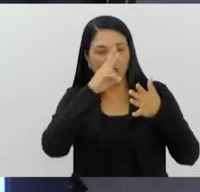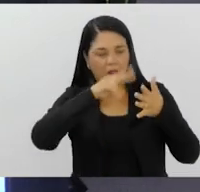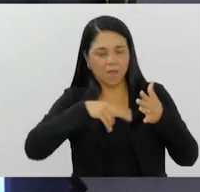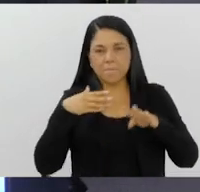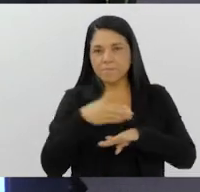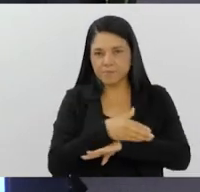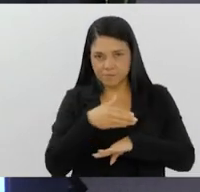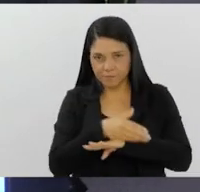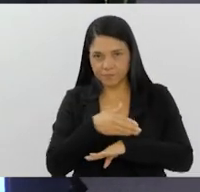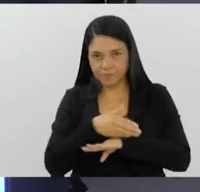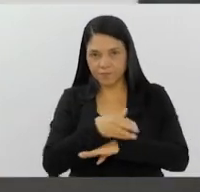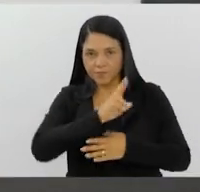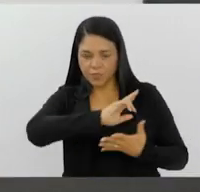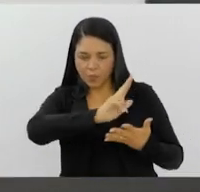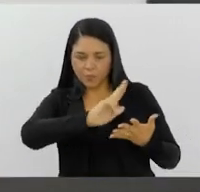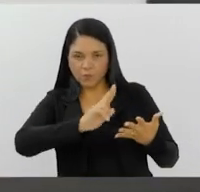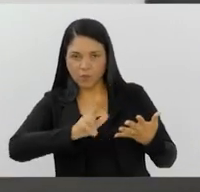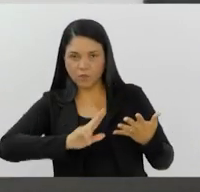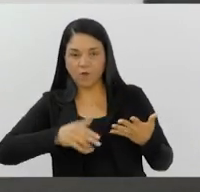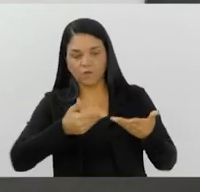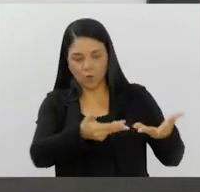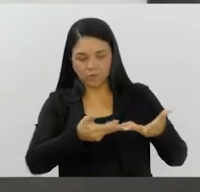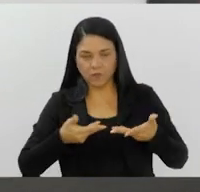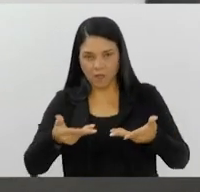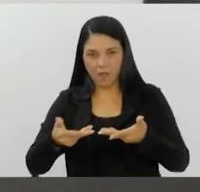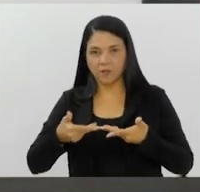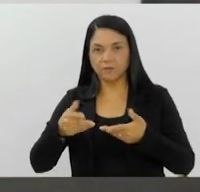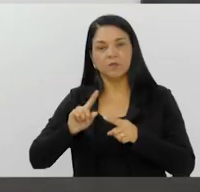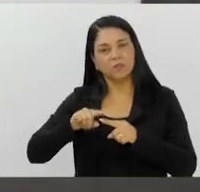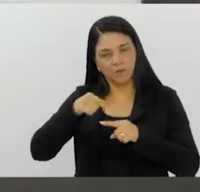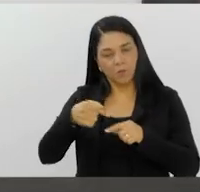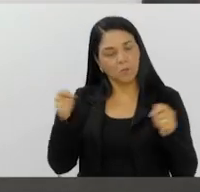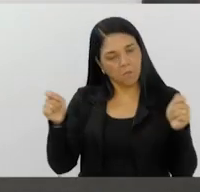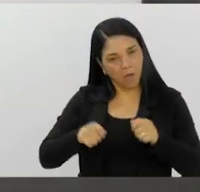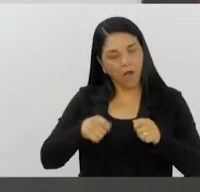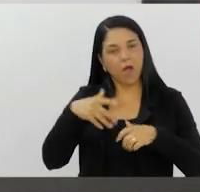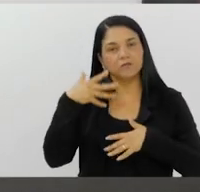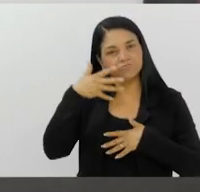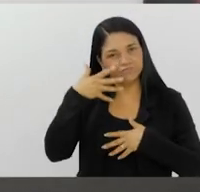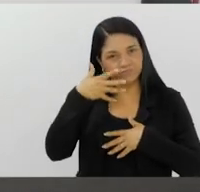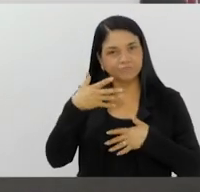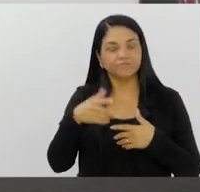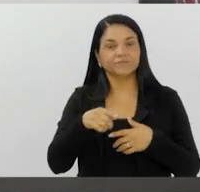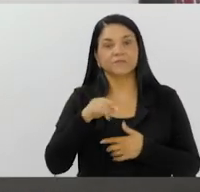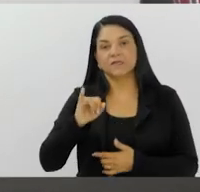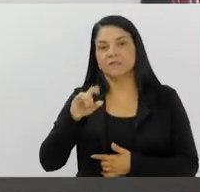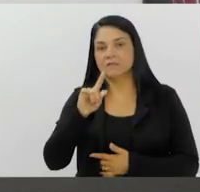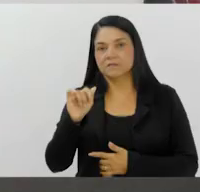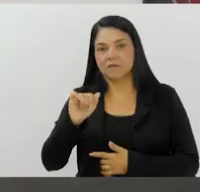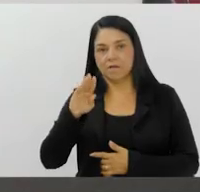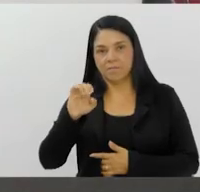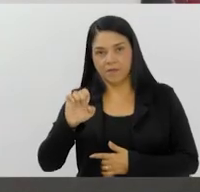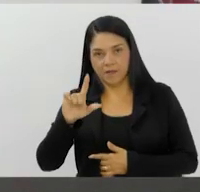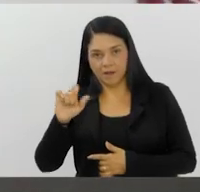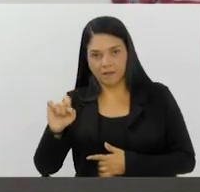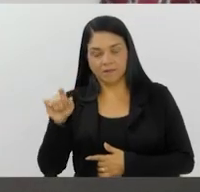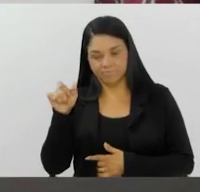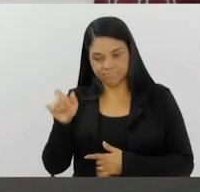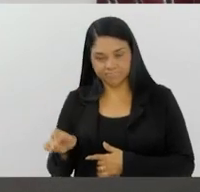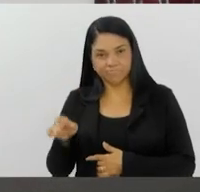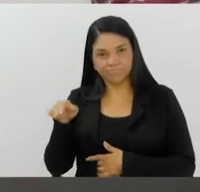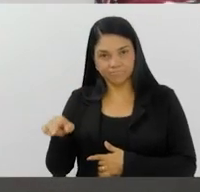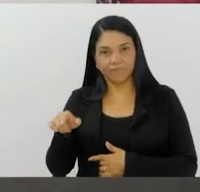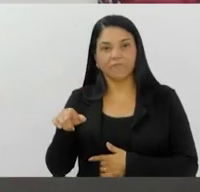né que foram convidados estão aqui depois vão poder intervir naturalmente a Isabela Santos Costa que tá aqui na minha frente